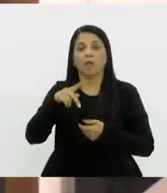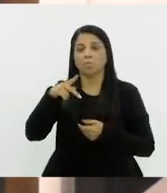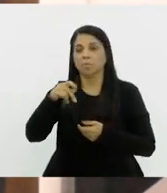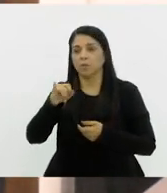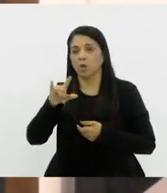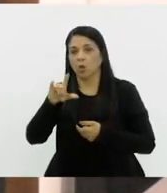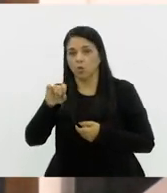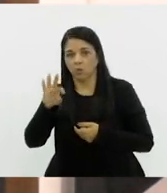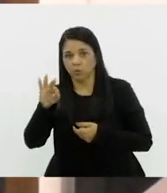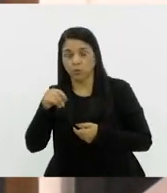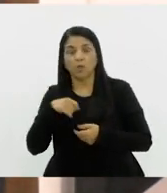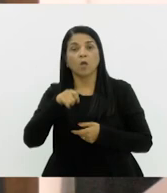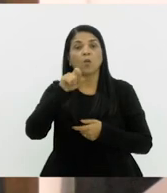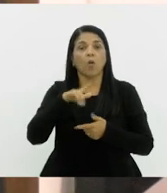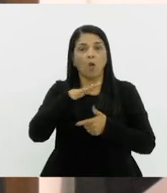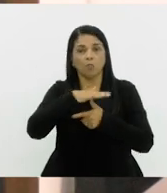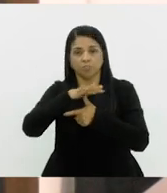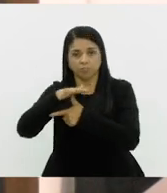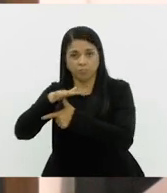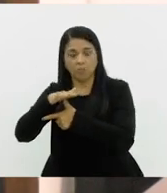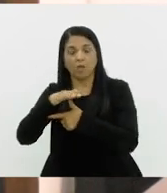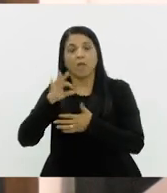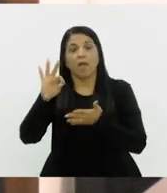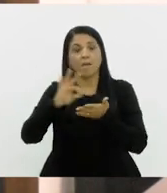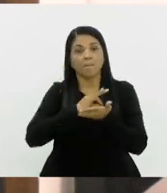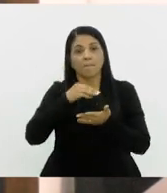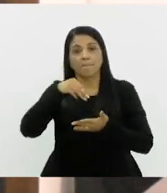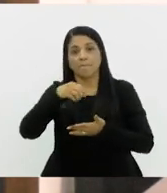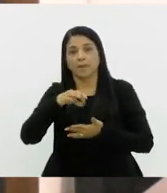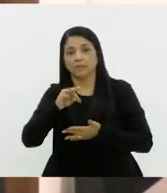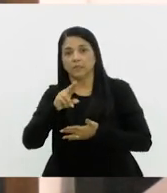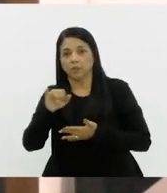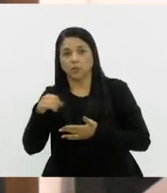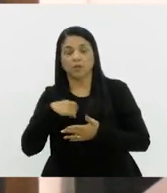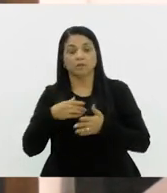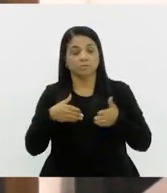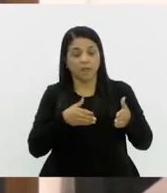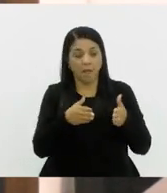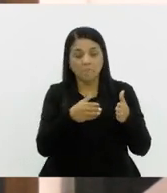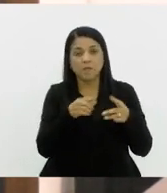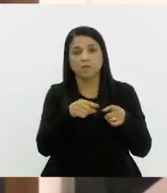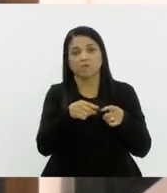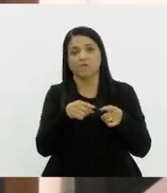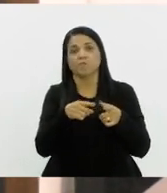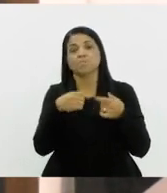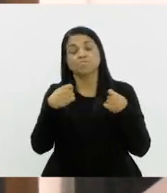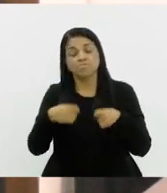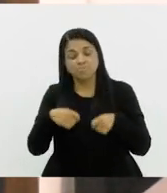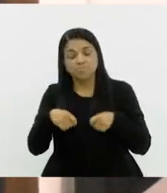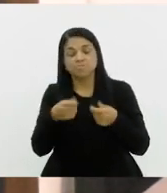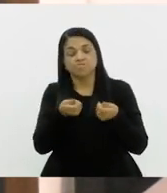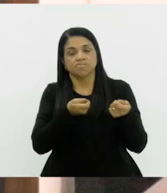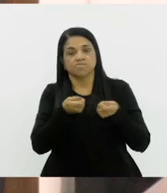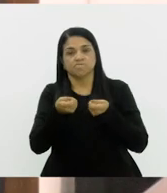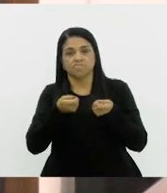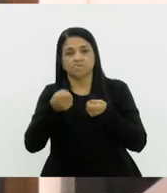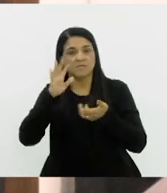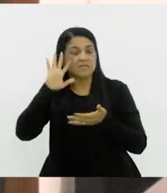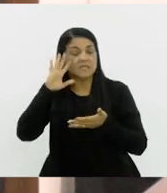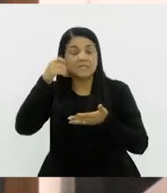Qual é a aeronave, qual é o prefixo, qual é o trajeto. Isso tem que ser uma